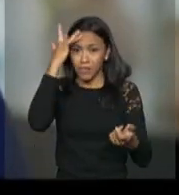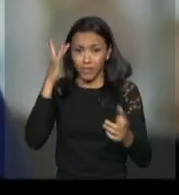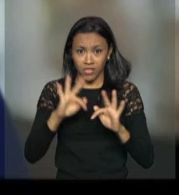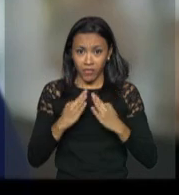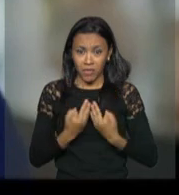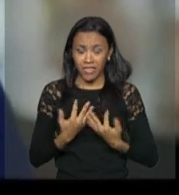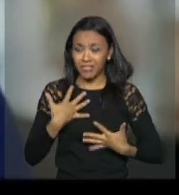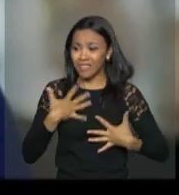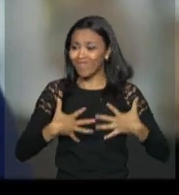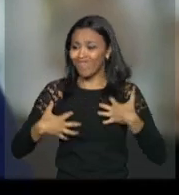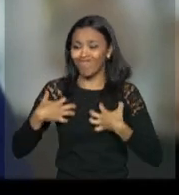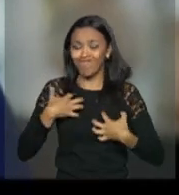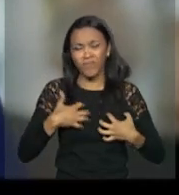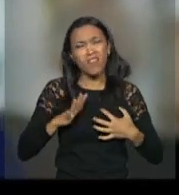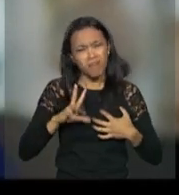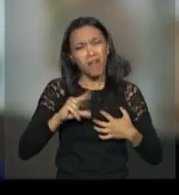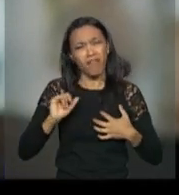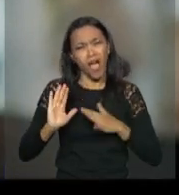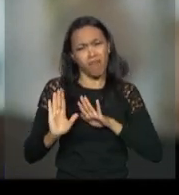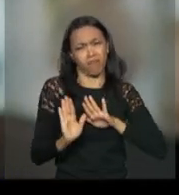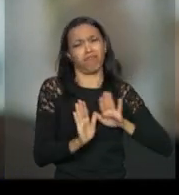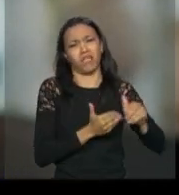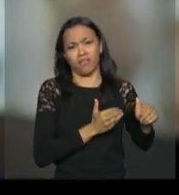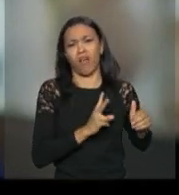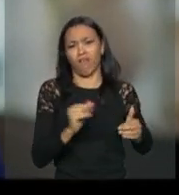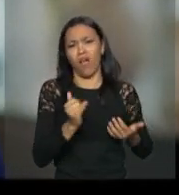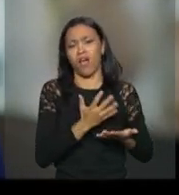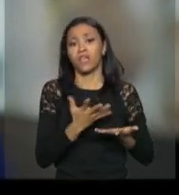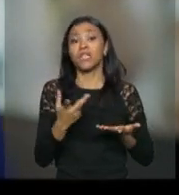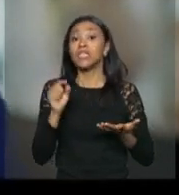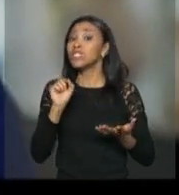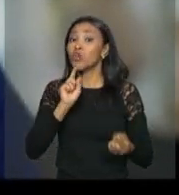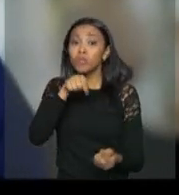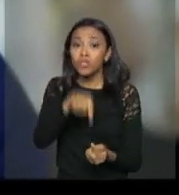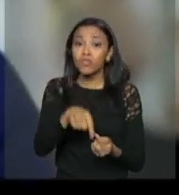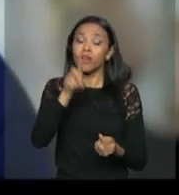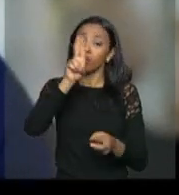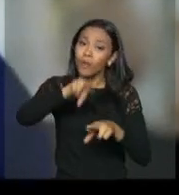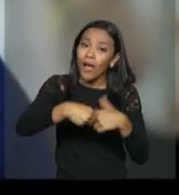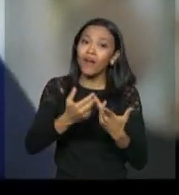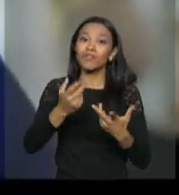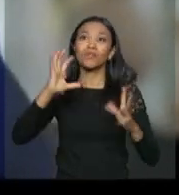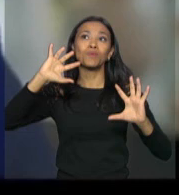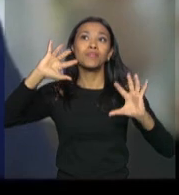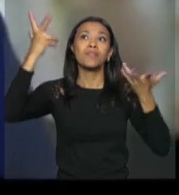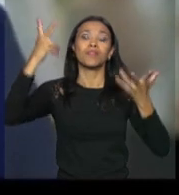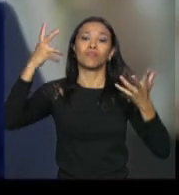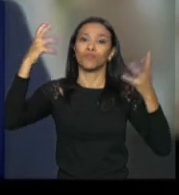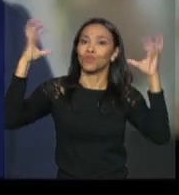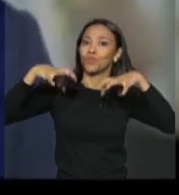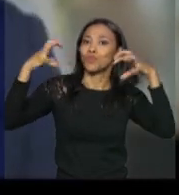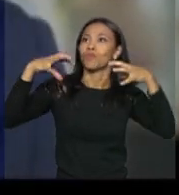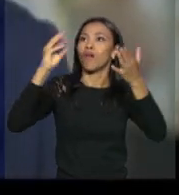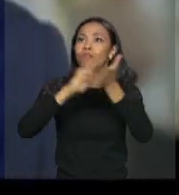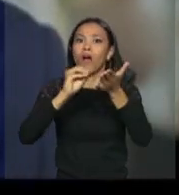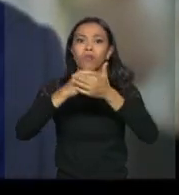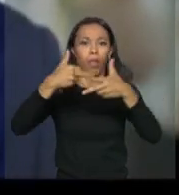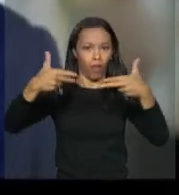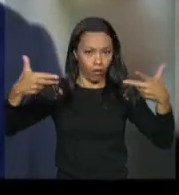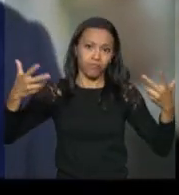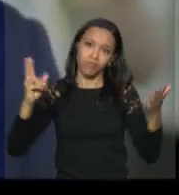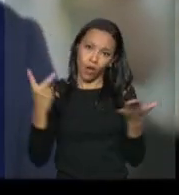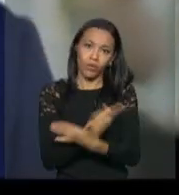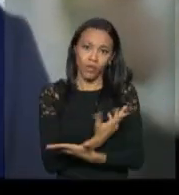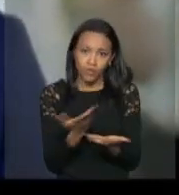famílias, mas são temporários e, na maioria das vezes, motivados por fatores climáticos. Posso garantir a